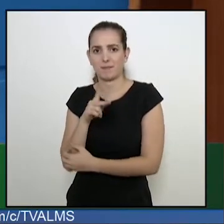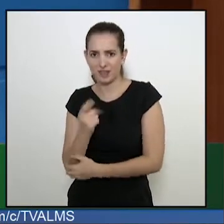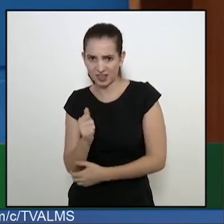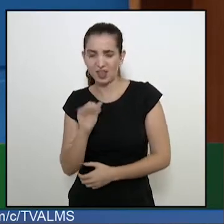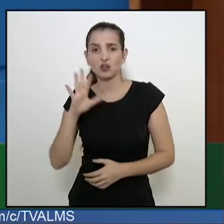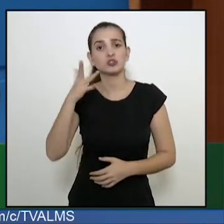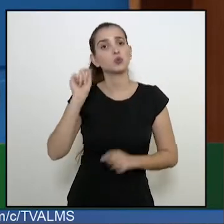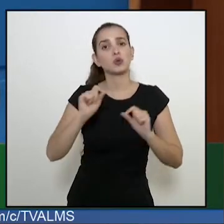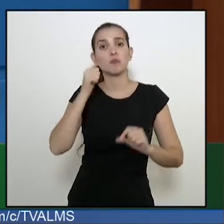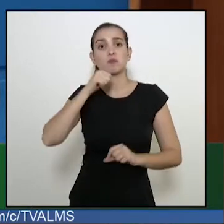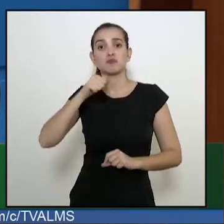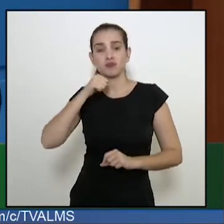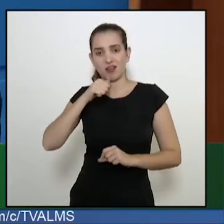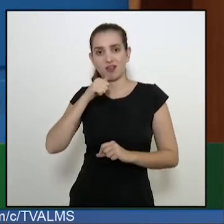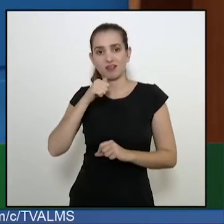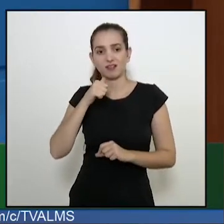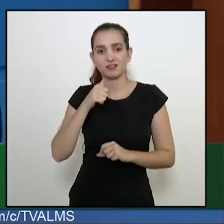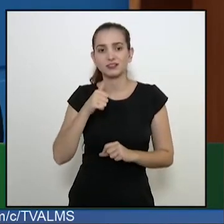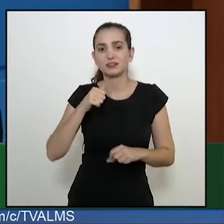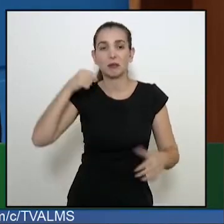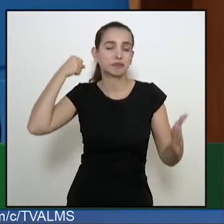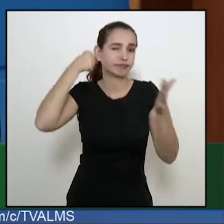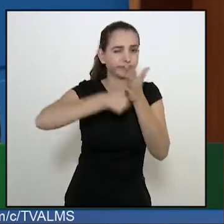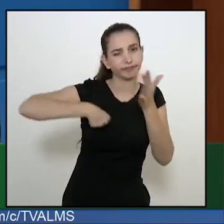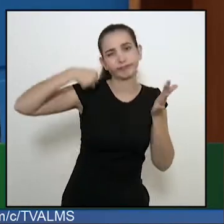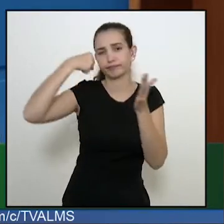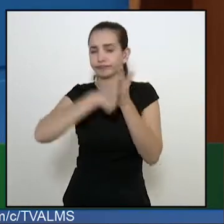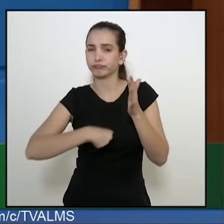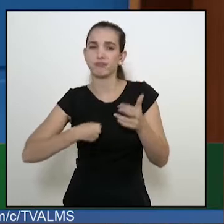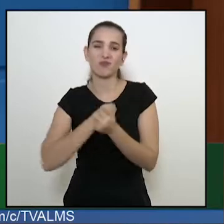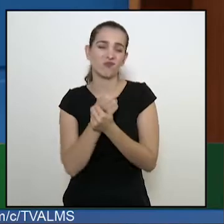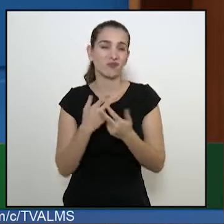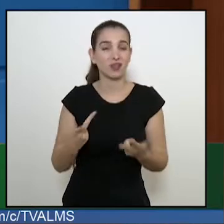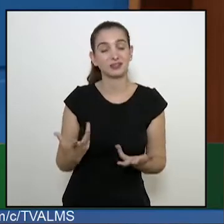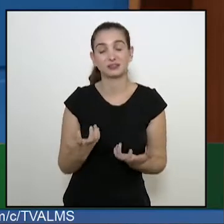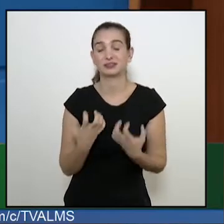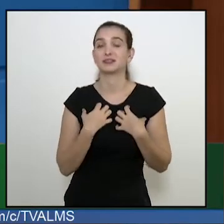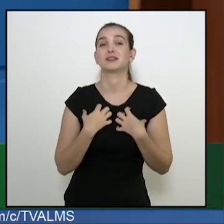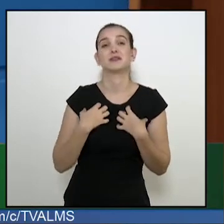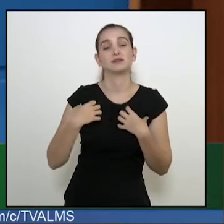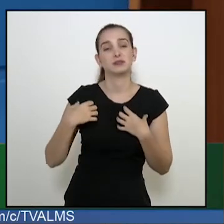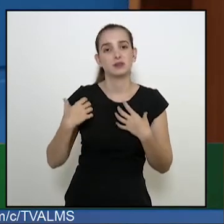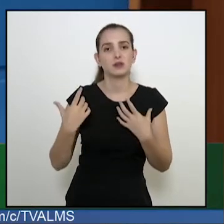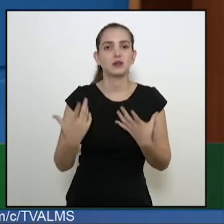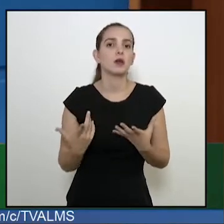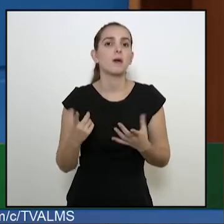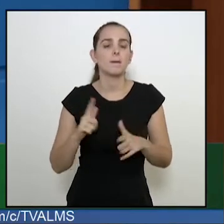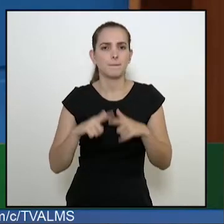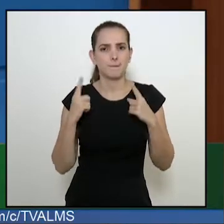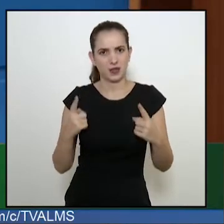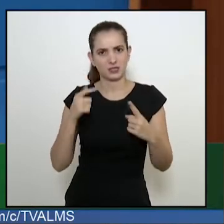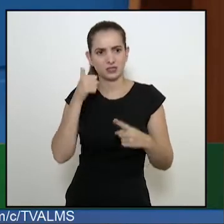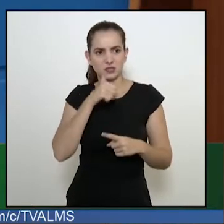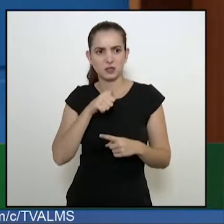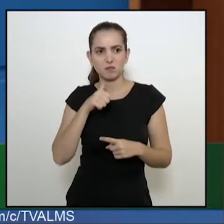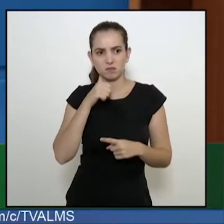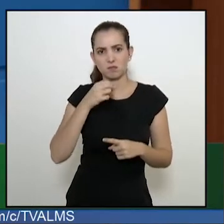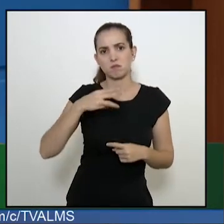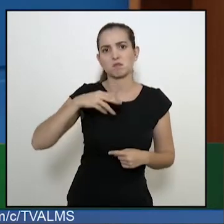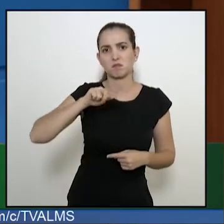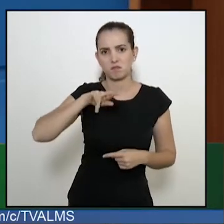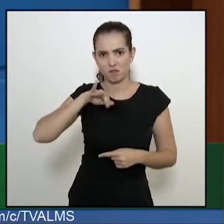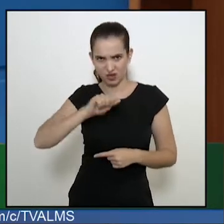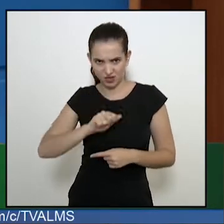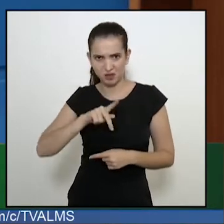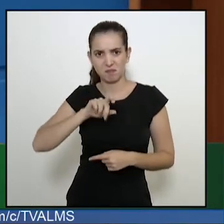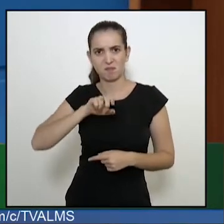de uma senhora que apanhava. Quantas apanhavam? Mas ela insurgiu contra tudo isso e virou um